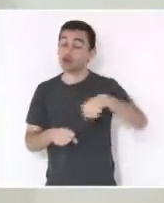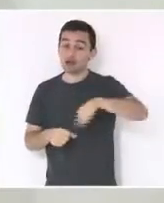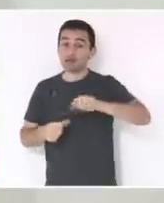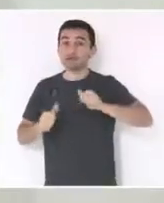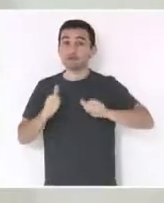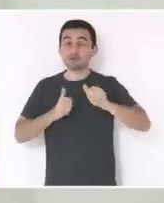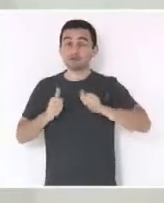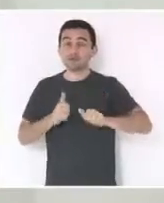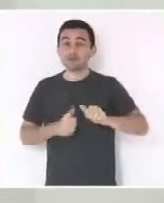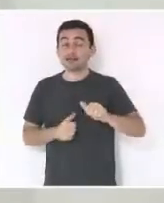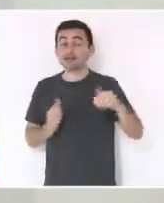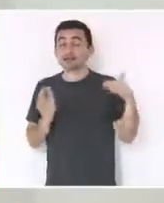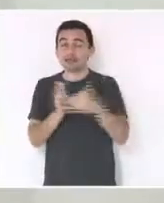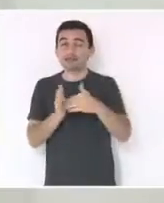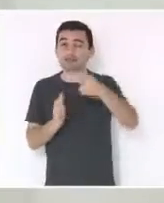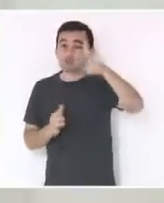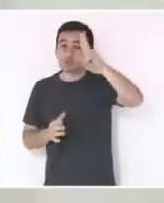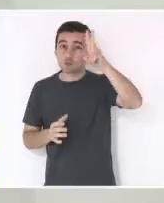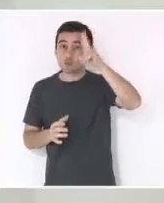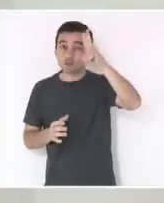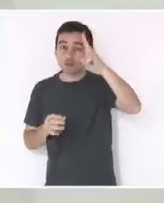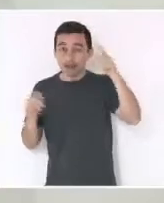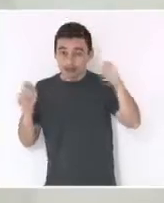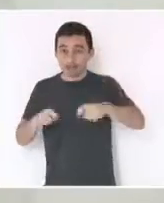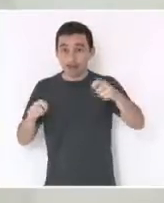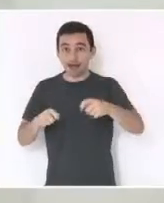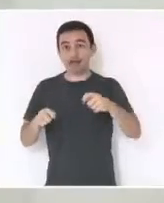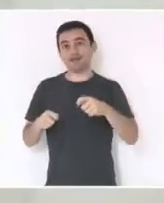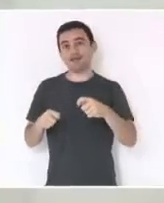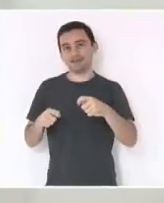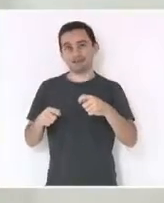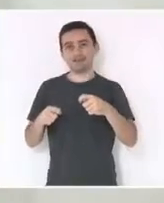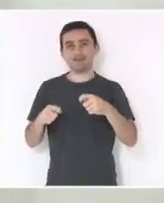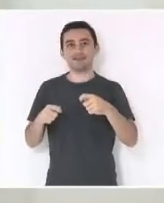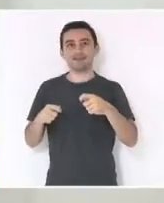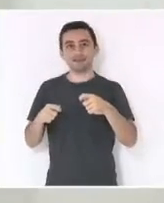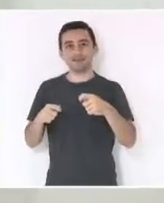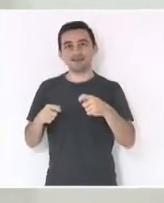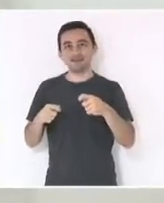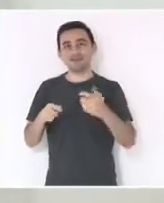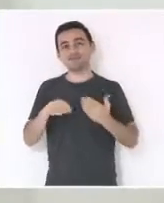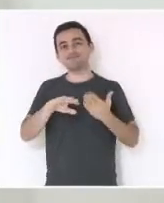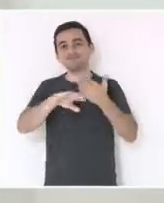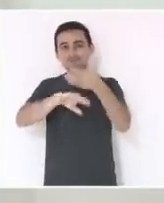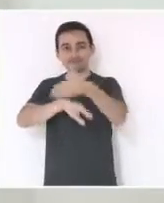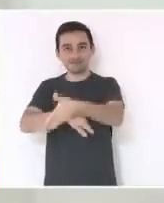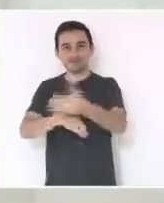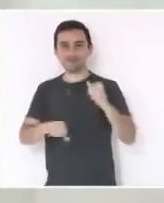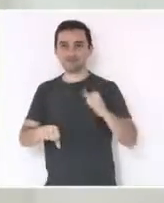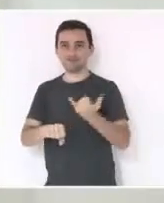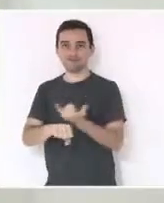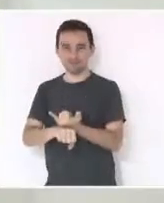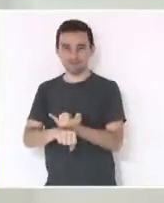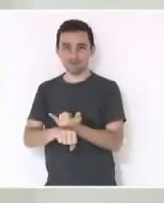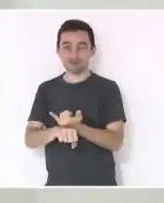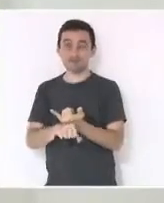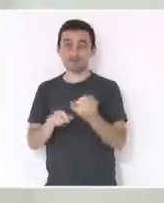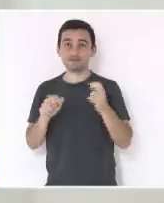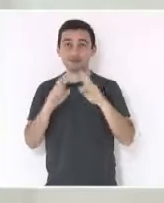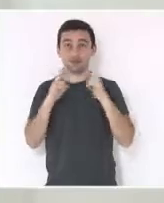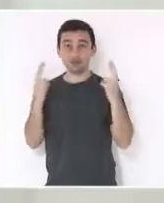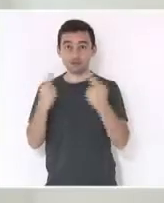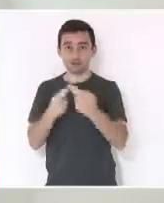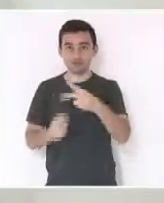esteja com as portas abertas para nos receber em joinville para nós fazemos lá a audiência pública que